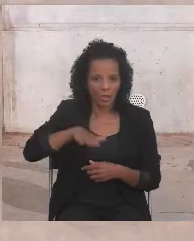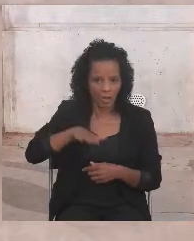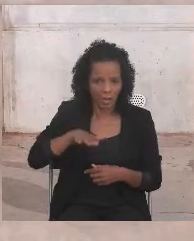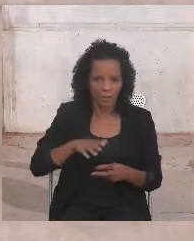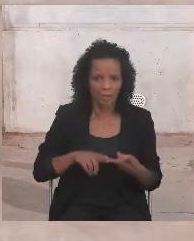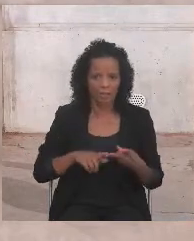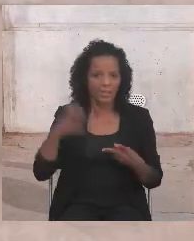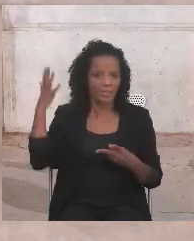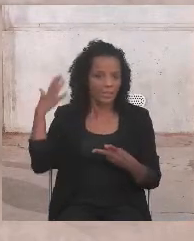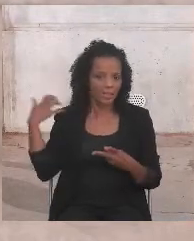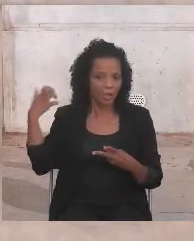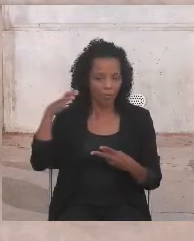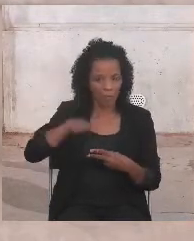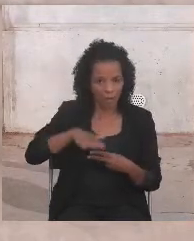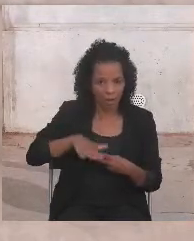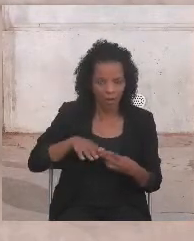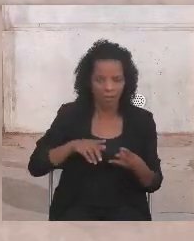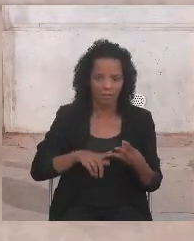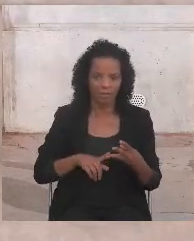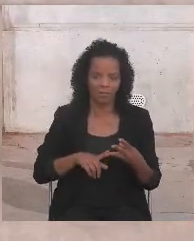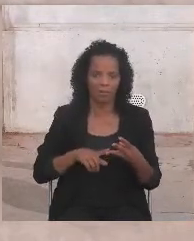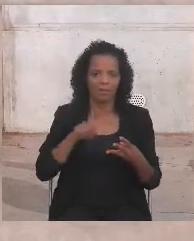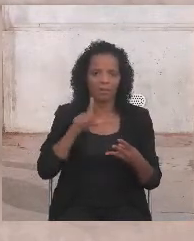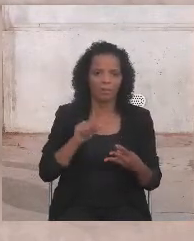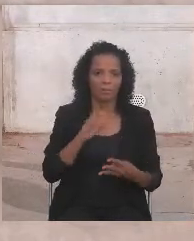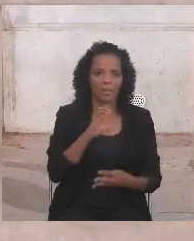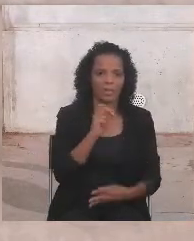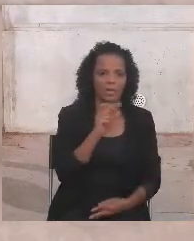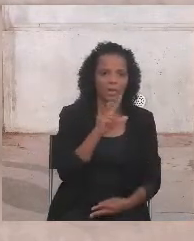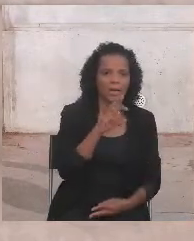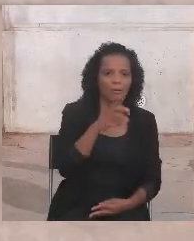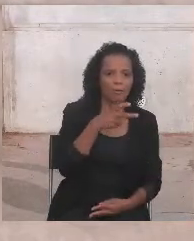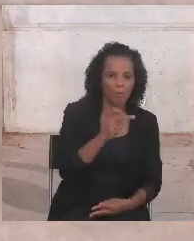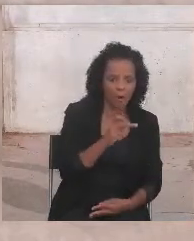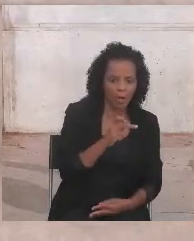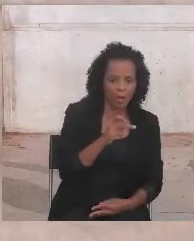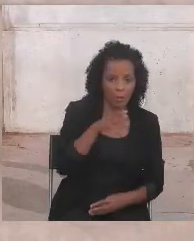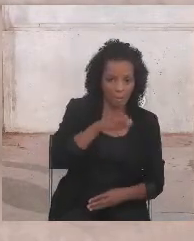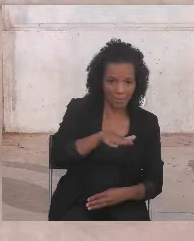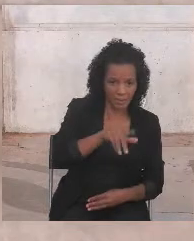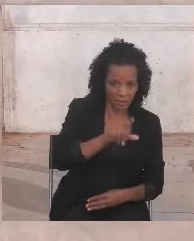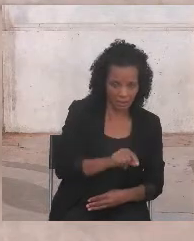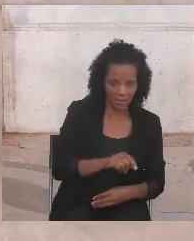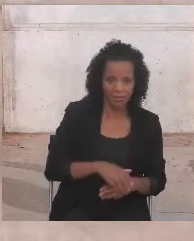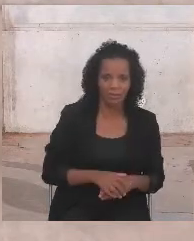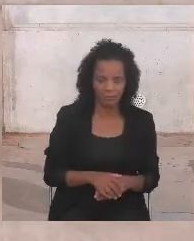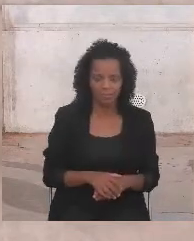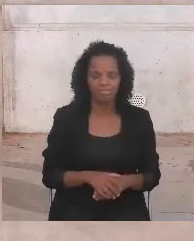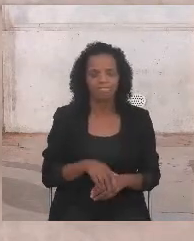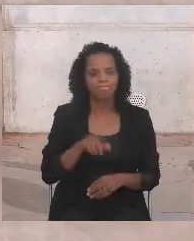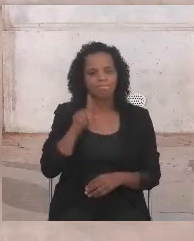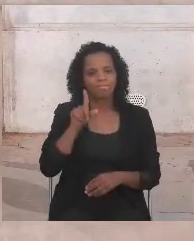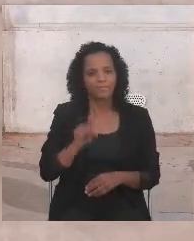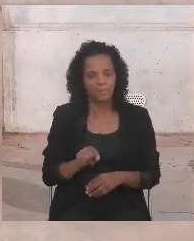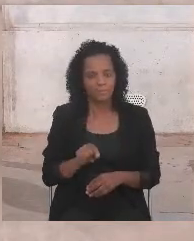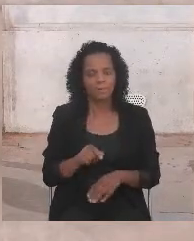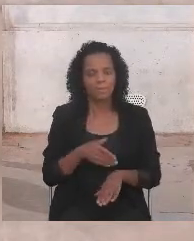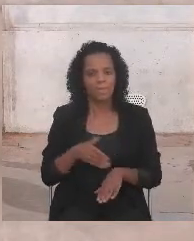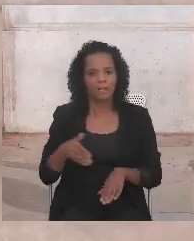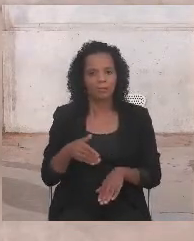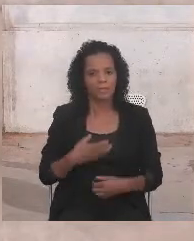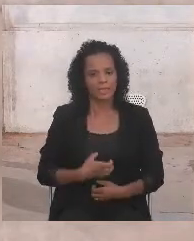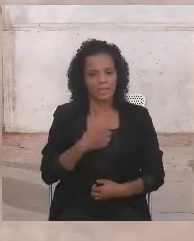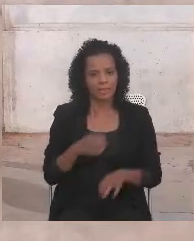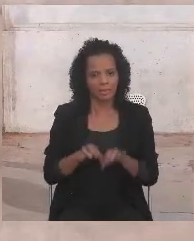Santana Lopes, aqui presente. Carmona Rodrigues, aqui presentes. Também viveram este